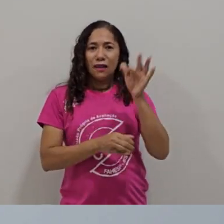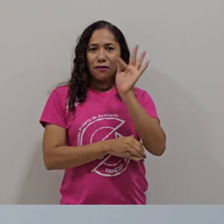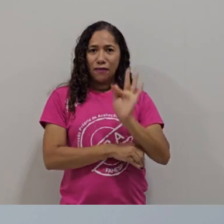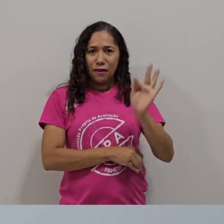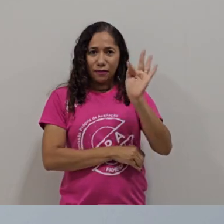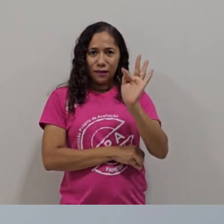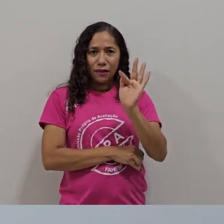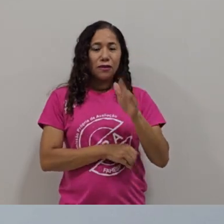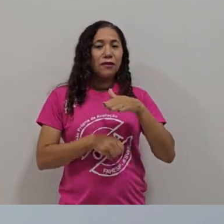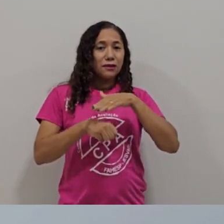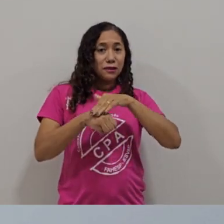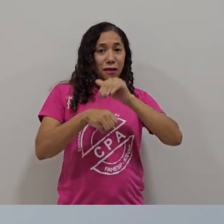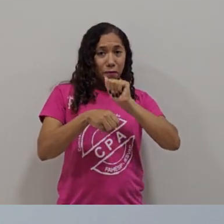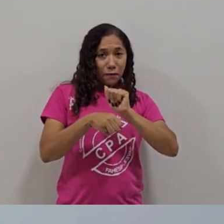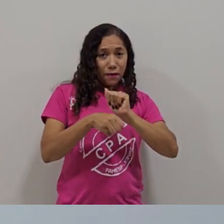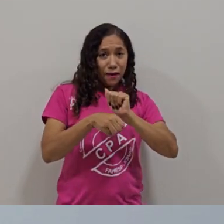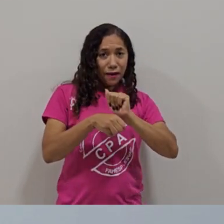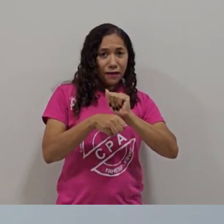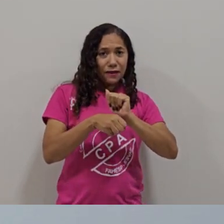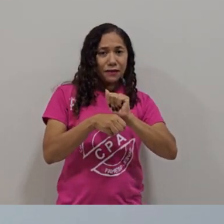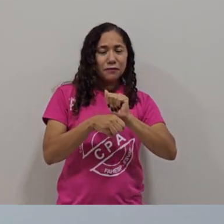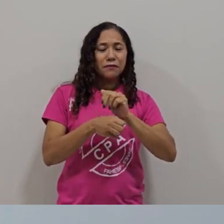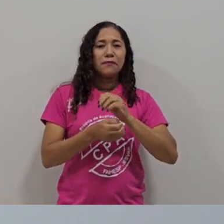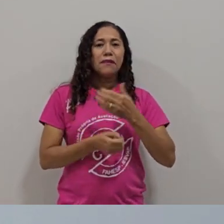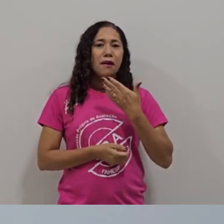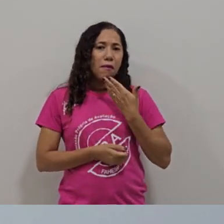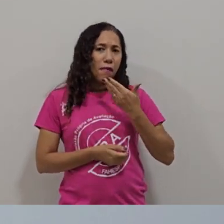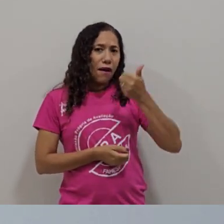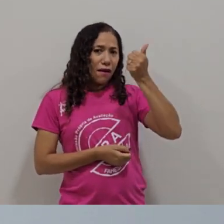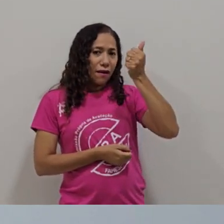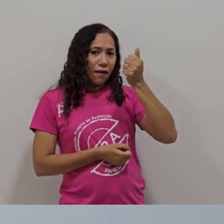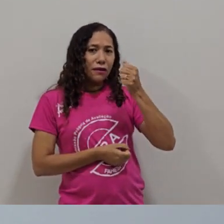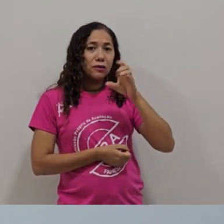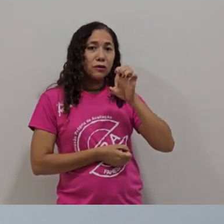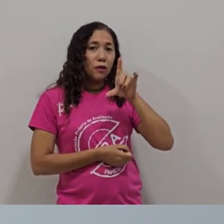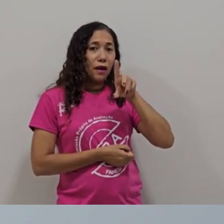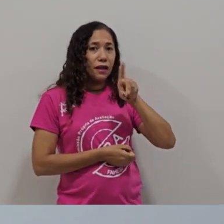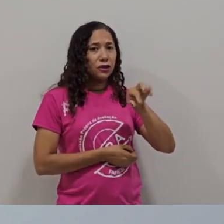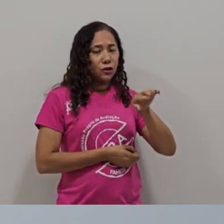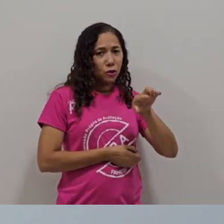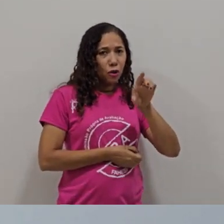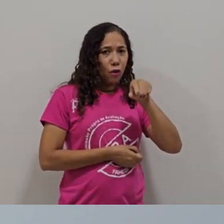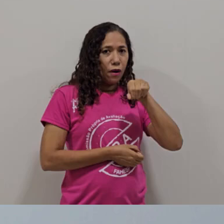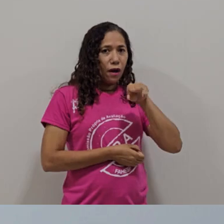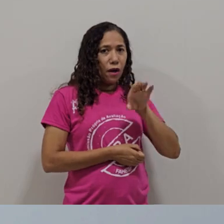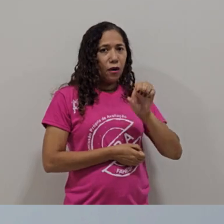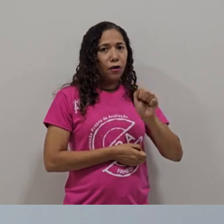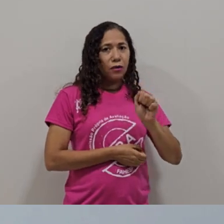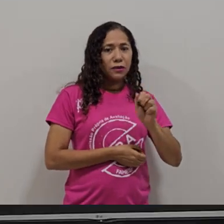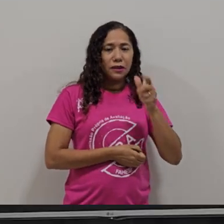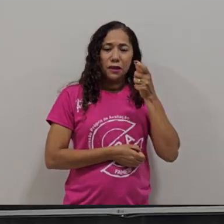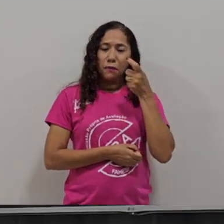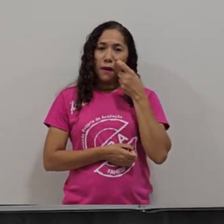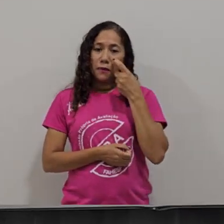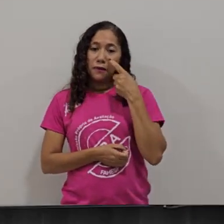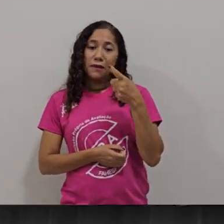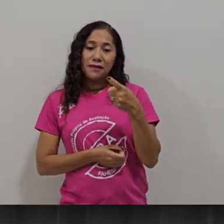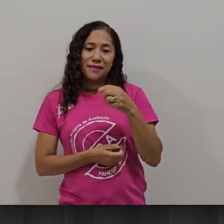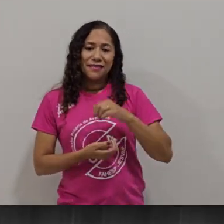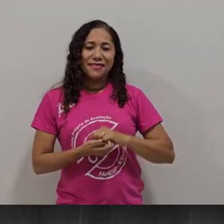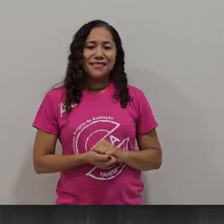faz parte do projeto explicar. Acho que eles vão explicar melhor que eu. Estamos aqui com o Edson, com a Rose. Vocês podem se apresentar para quem está assistindo.